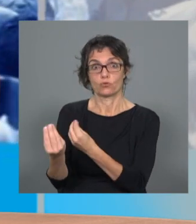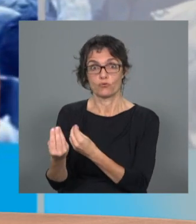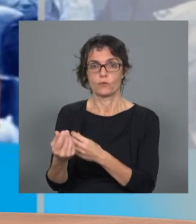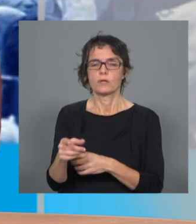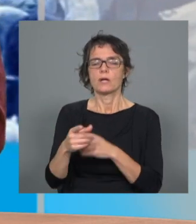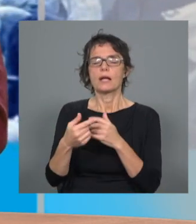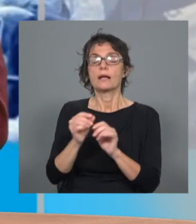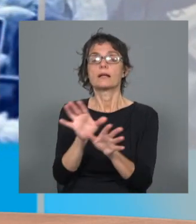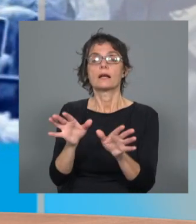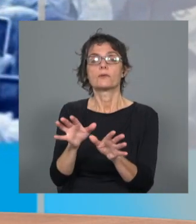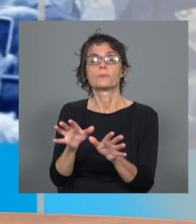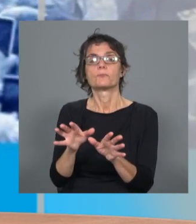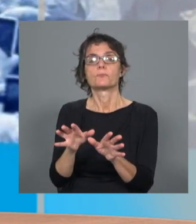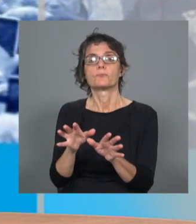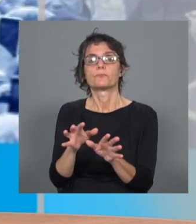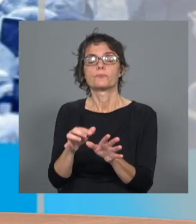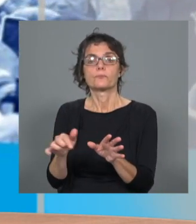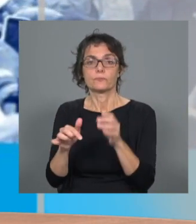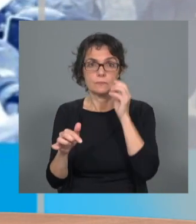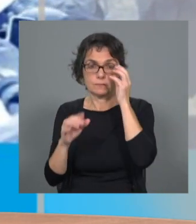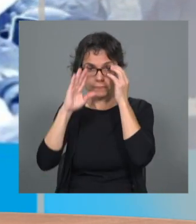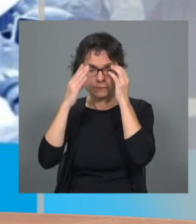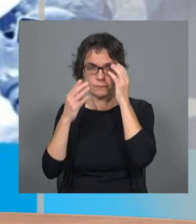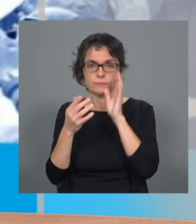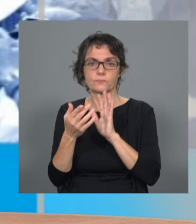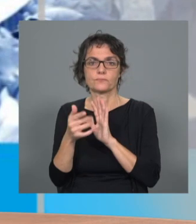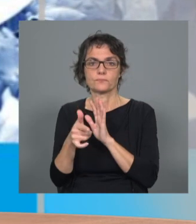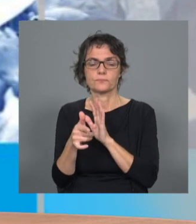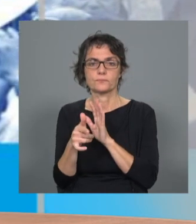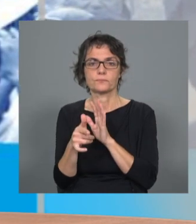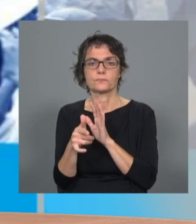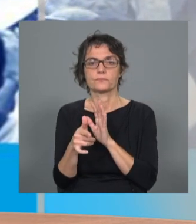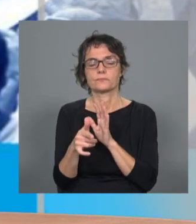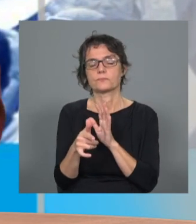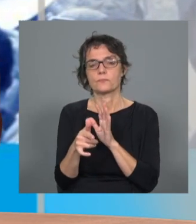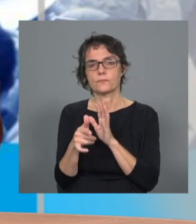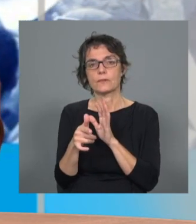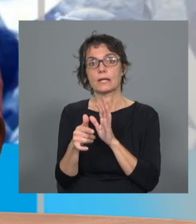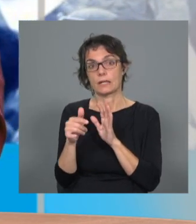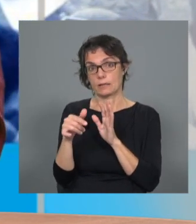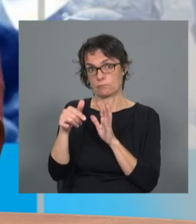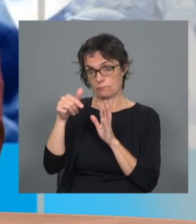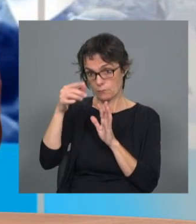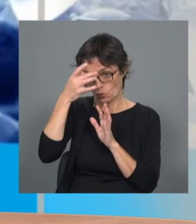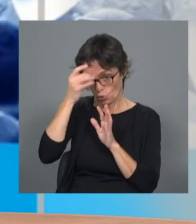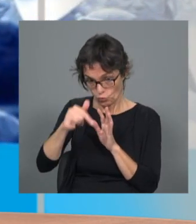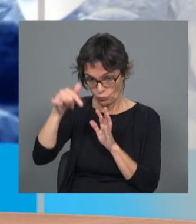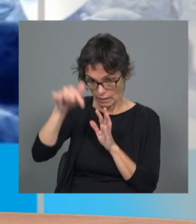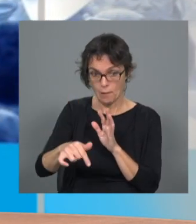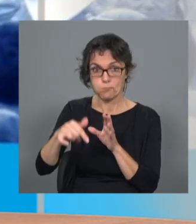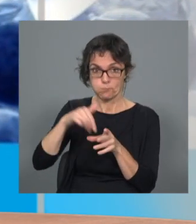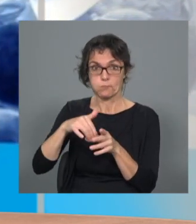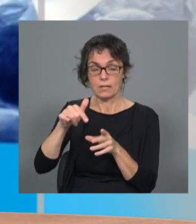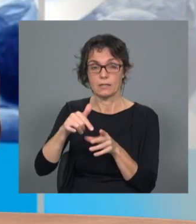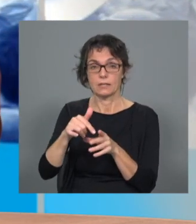sentido, claro que a partir do momento que nós sabemos que teremos aqui, e não é aqui à porta, é mesmo dentro da nossa Diocese, porque a Diocese de Setúbal será uma das